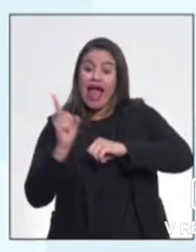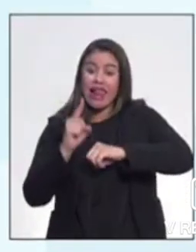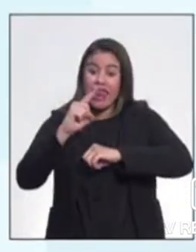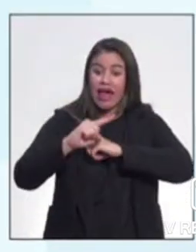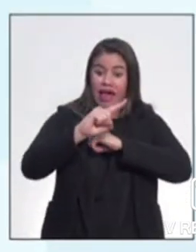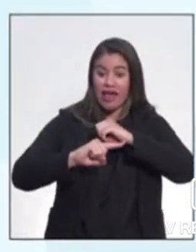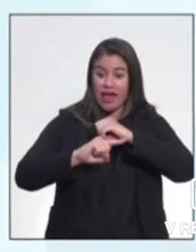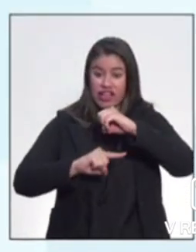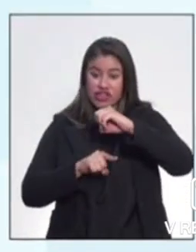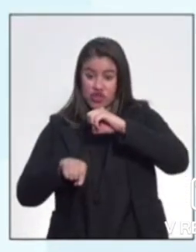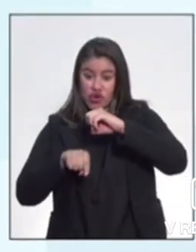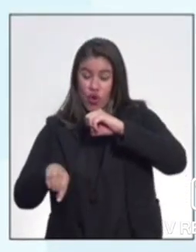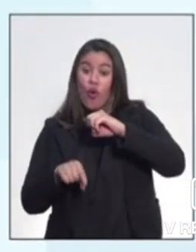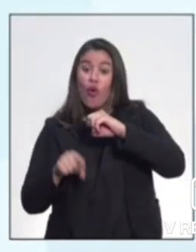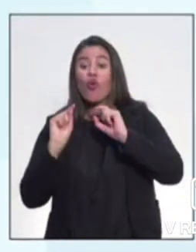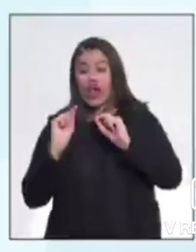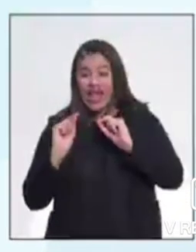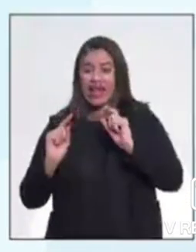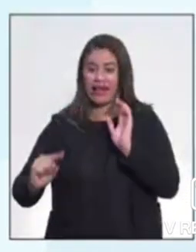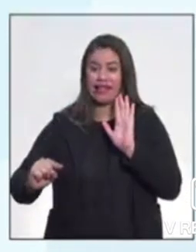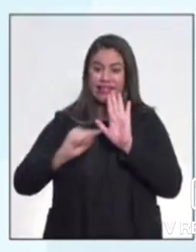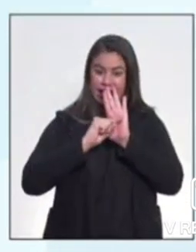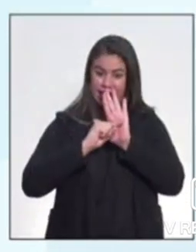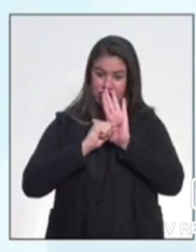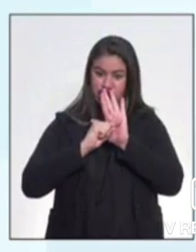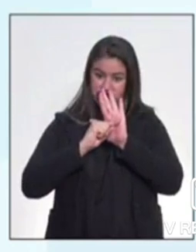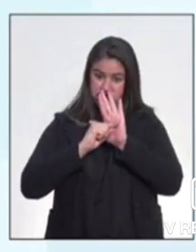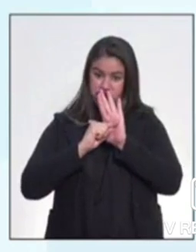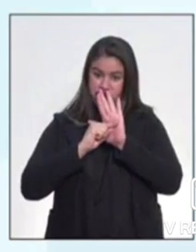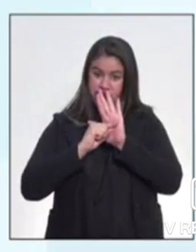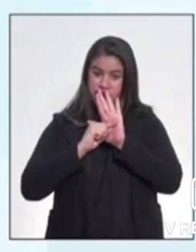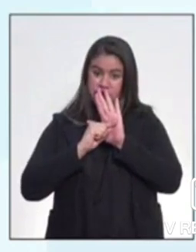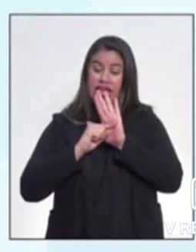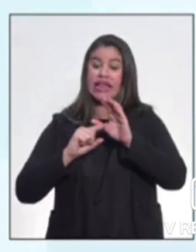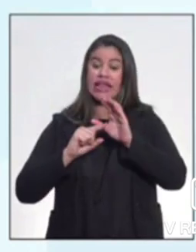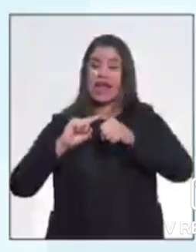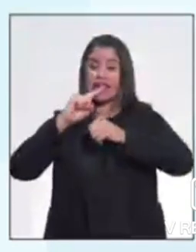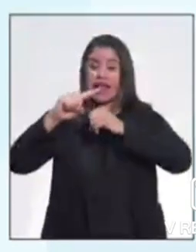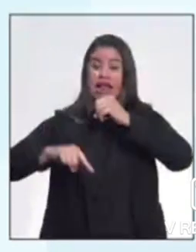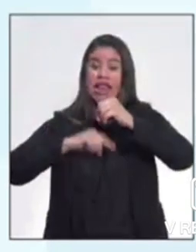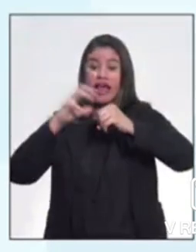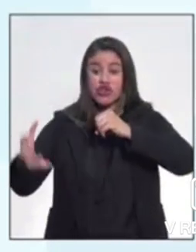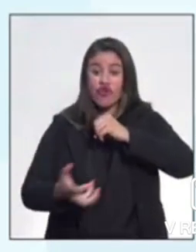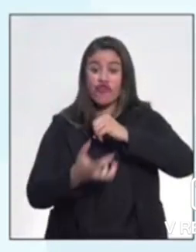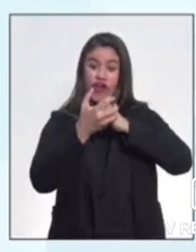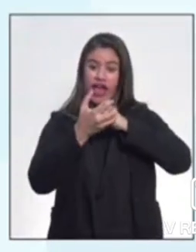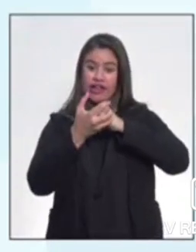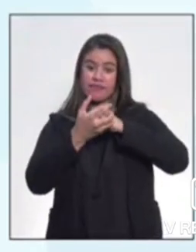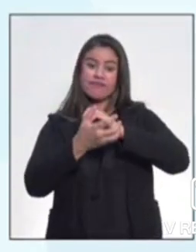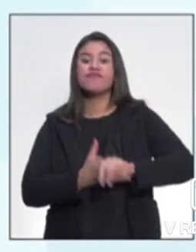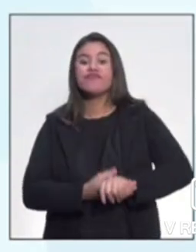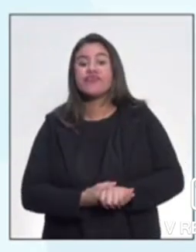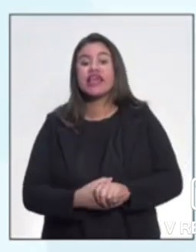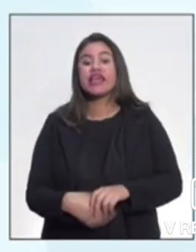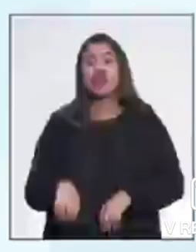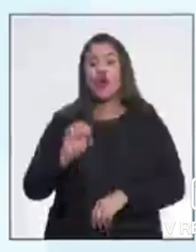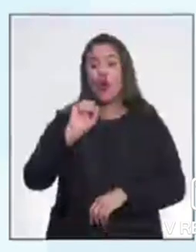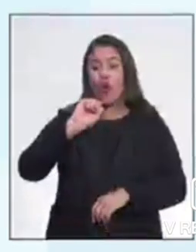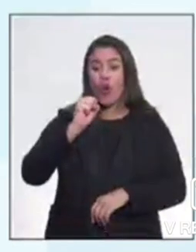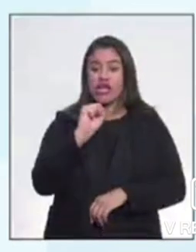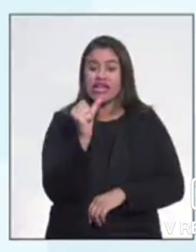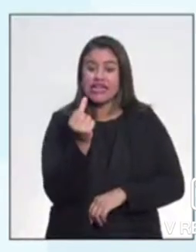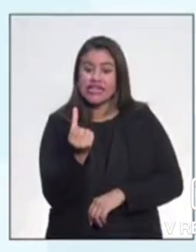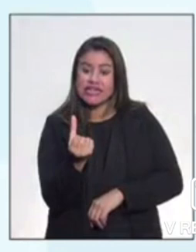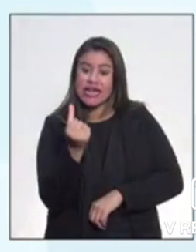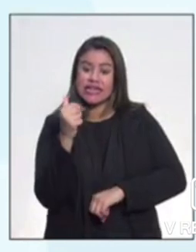elétrons? São as cargas negativas que estão na eletrosfera. E 86 nêutrons. Onde está o